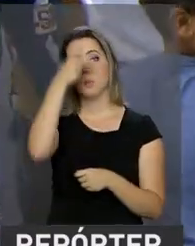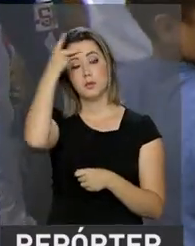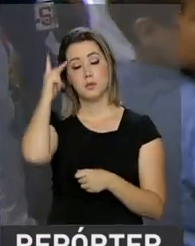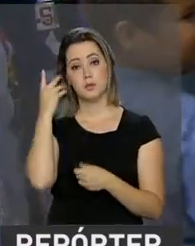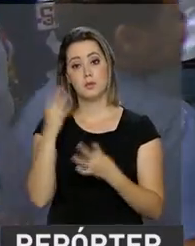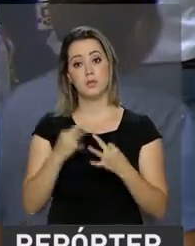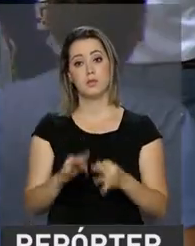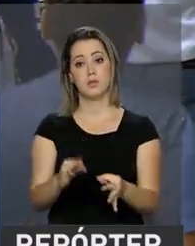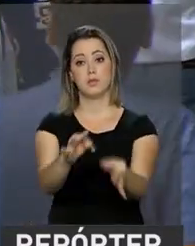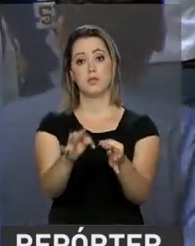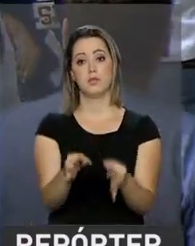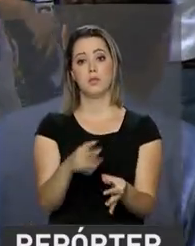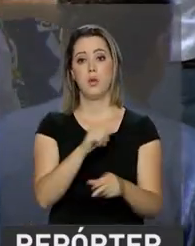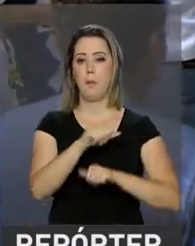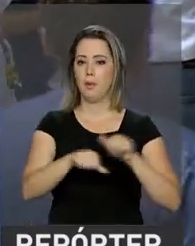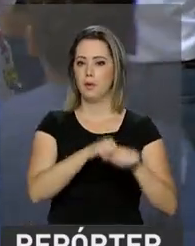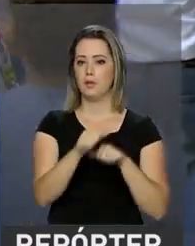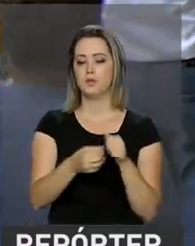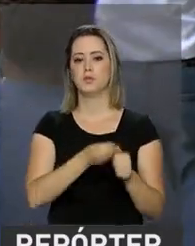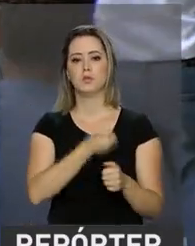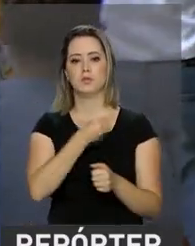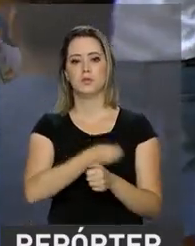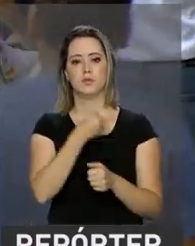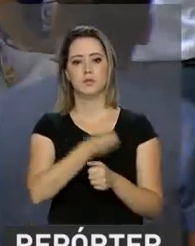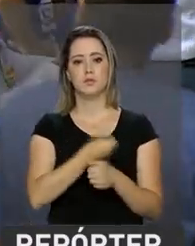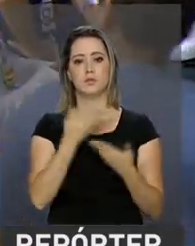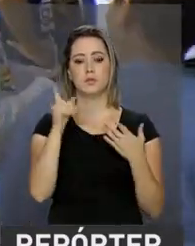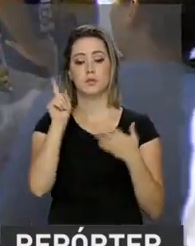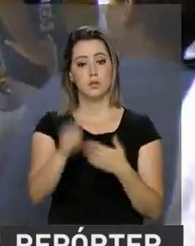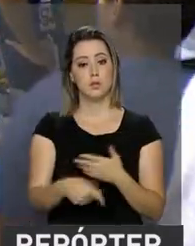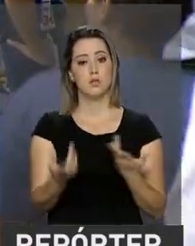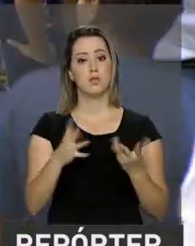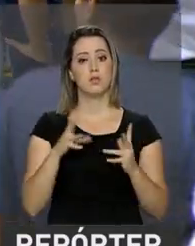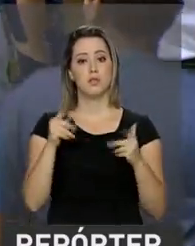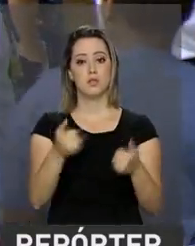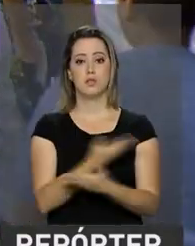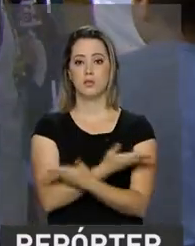tecnologia mude a vida do cidadão dentro da cidade é toda essa garotada.